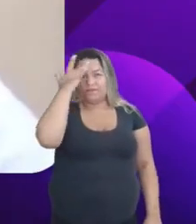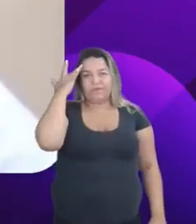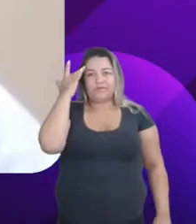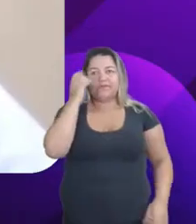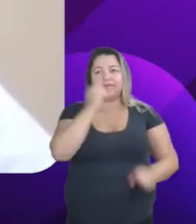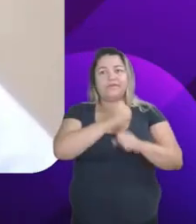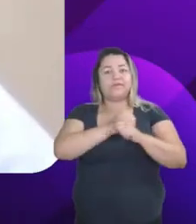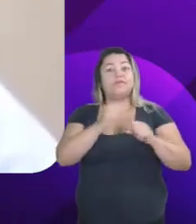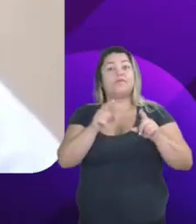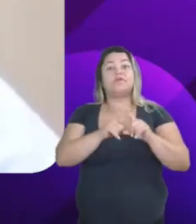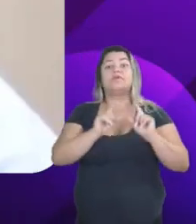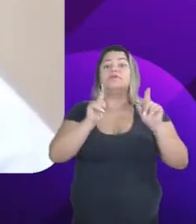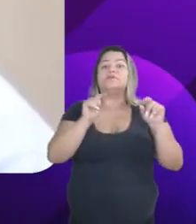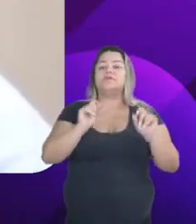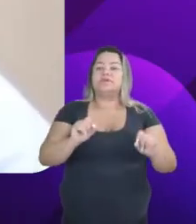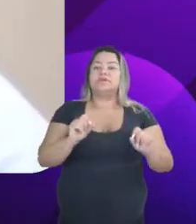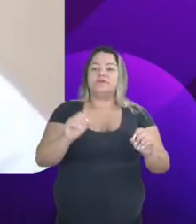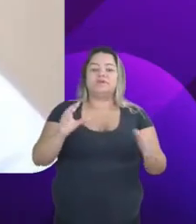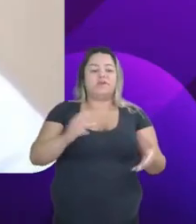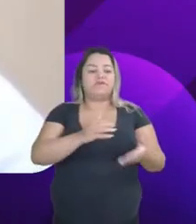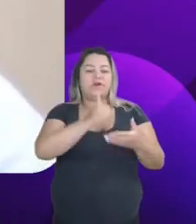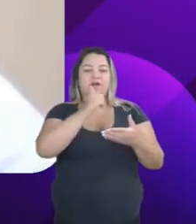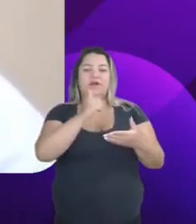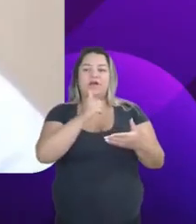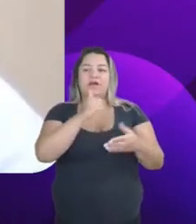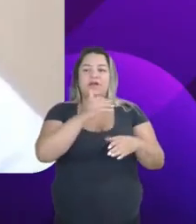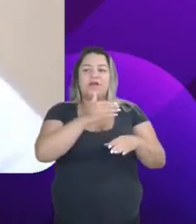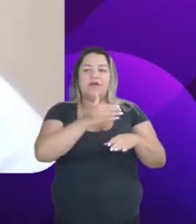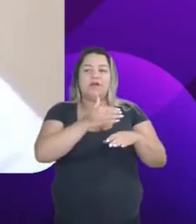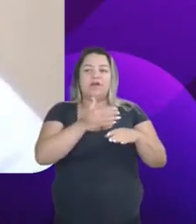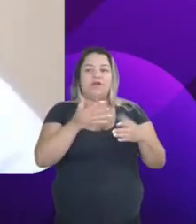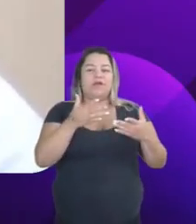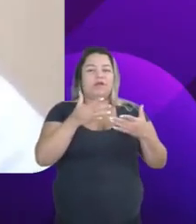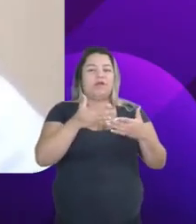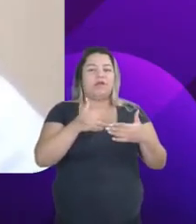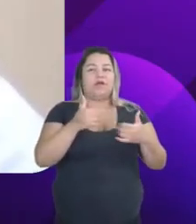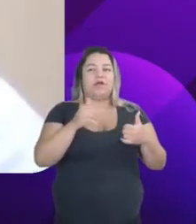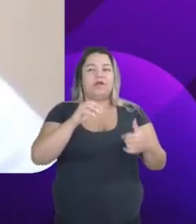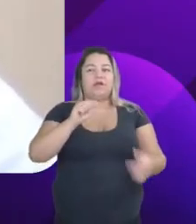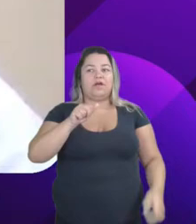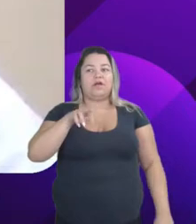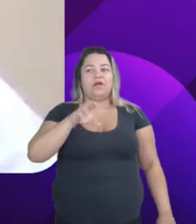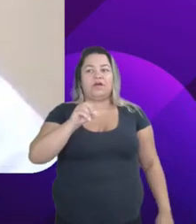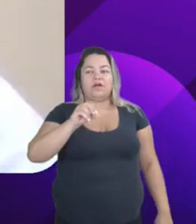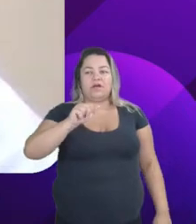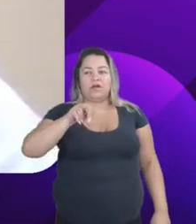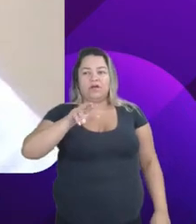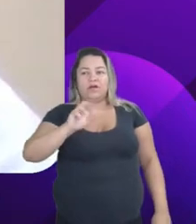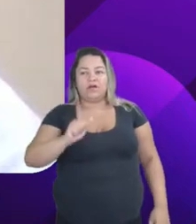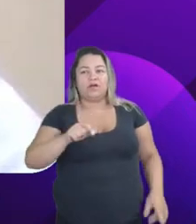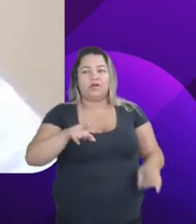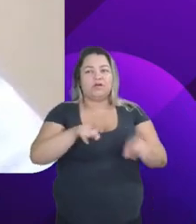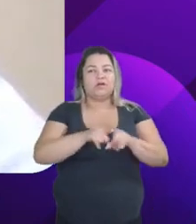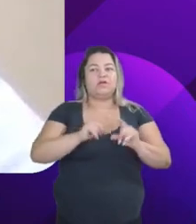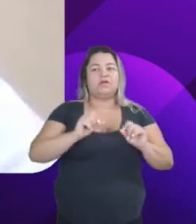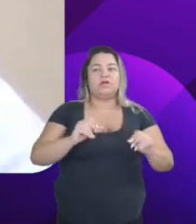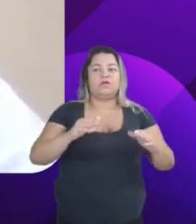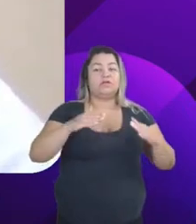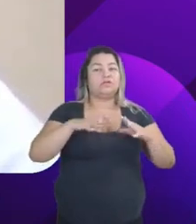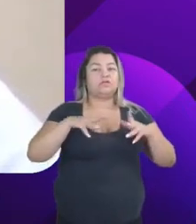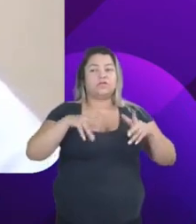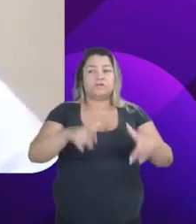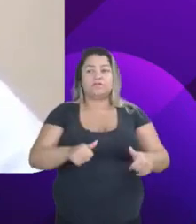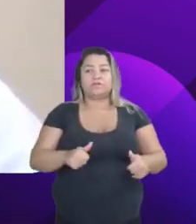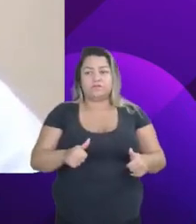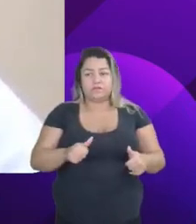de salvar a Branca de Neve. Bela Adormecida, Princesa Aurora, 16 anos, fruto da máquina de fiar, adormece todo o